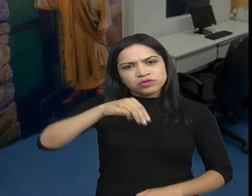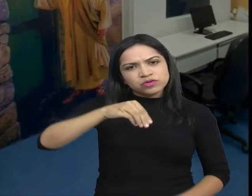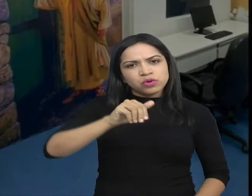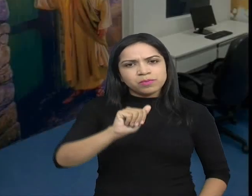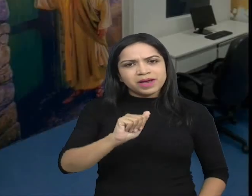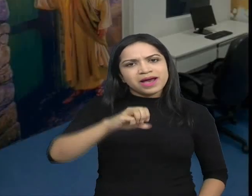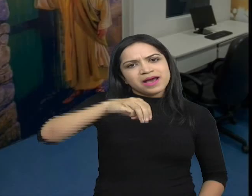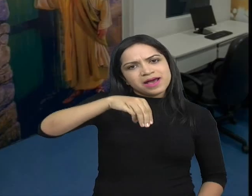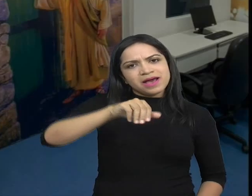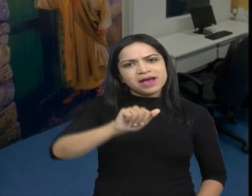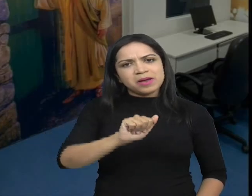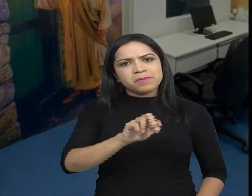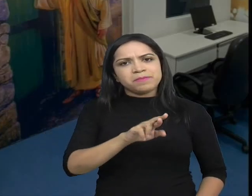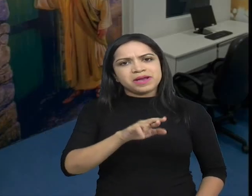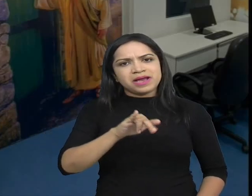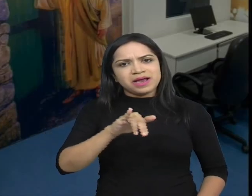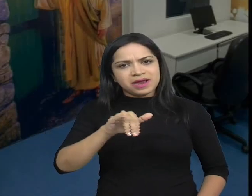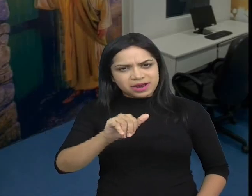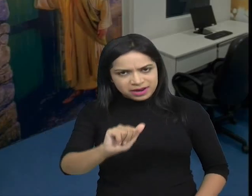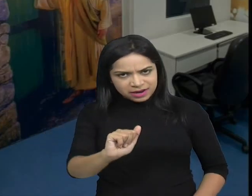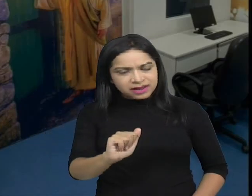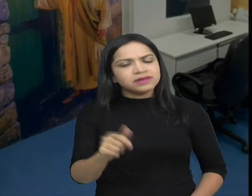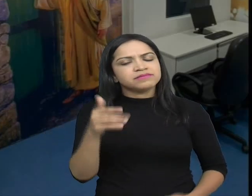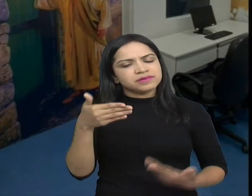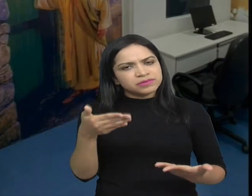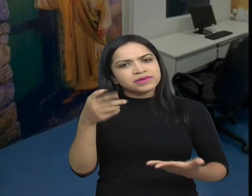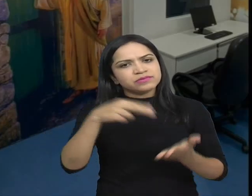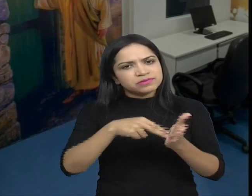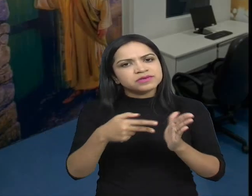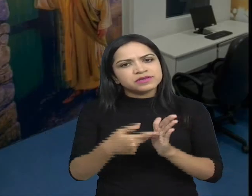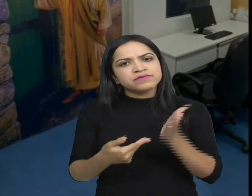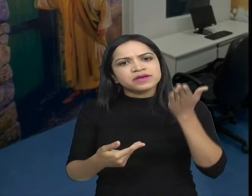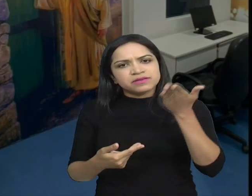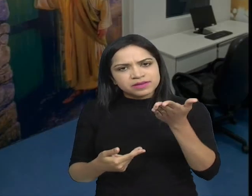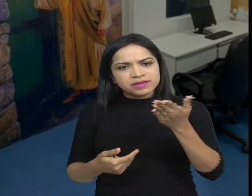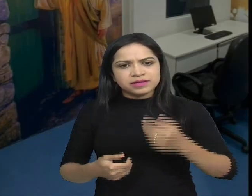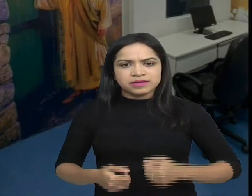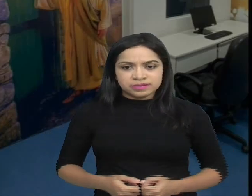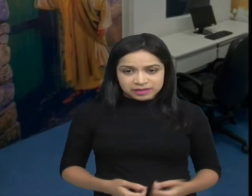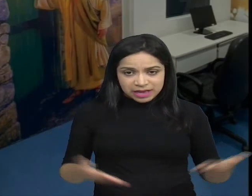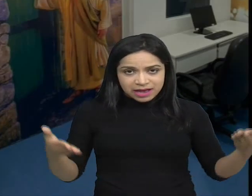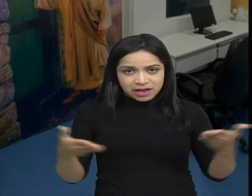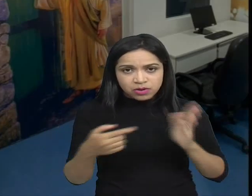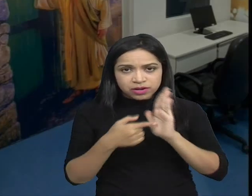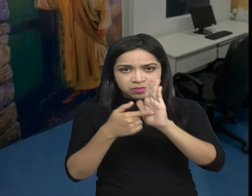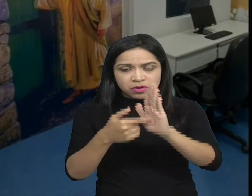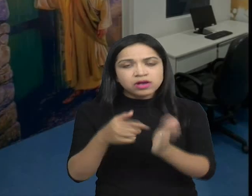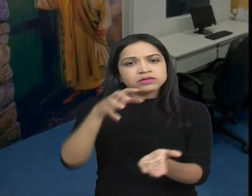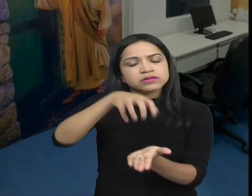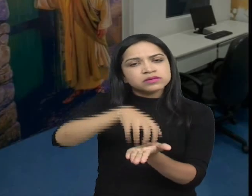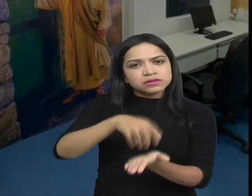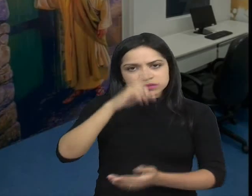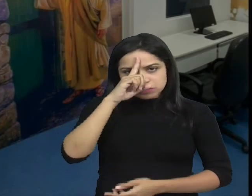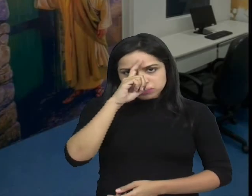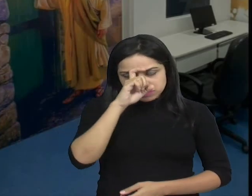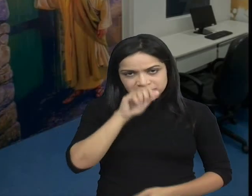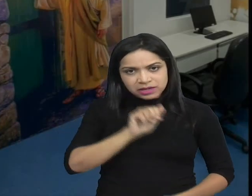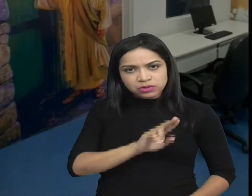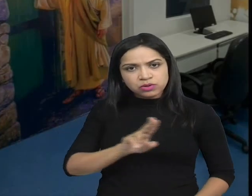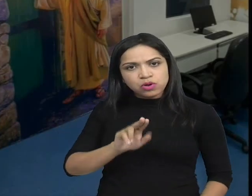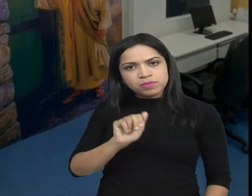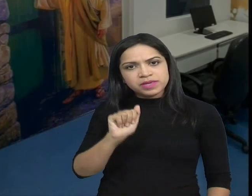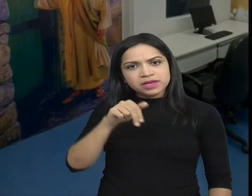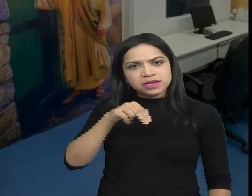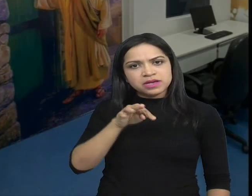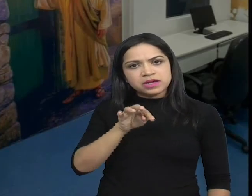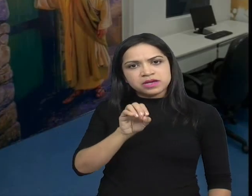Aqui é o nosso serviço aqui do Hospital Municipal Antônio Giglio, né, a sala de hemodinâmica, do estudo dessas artérias,